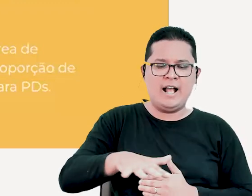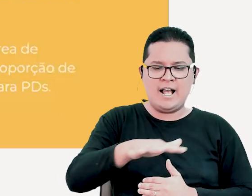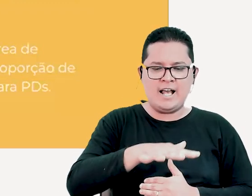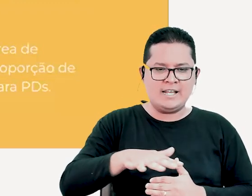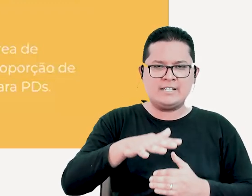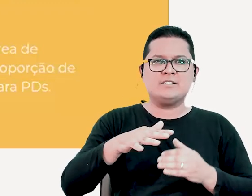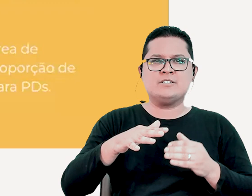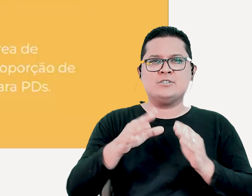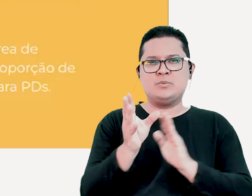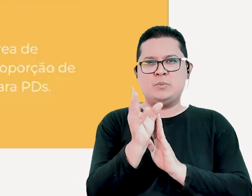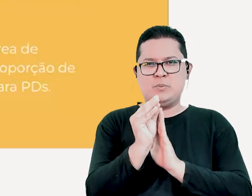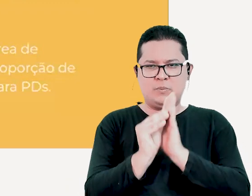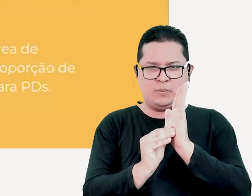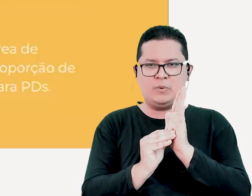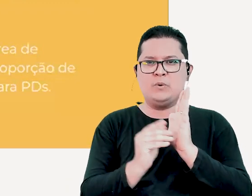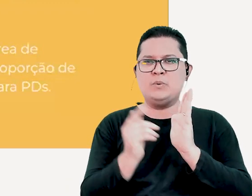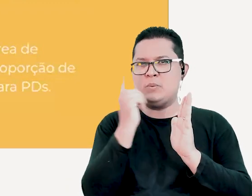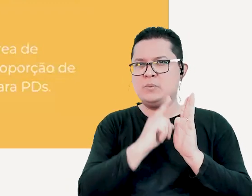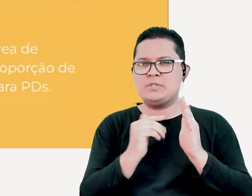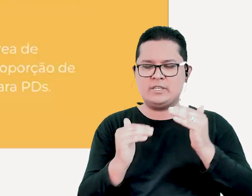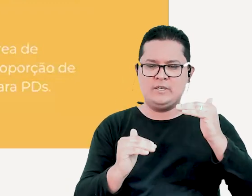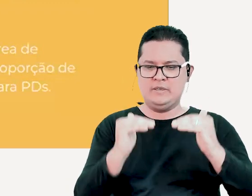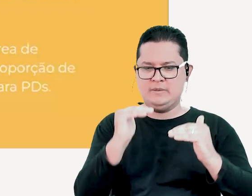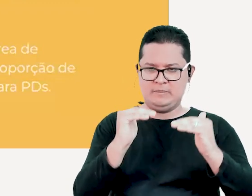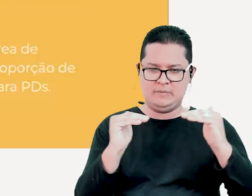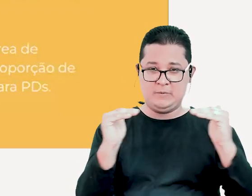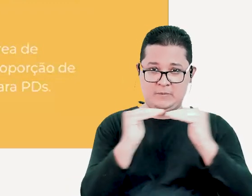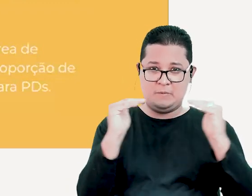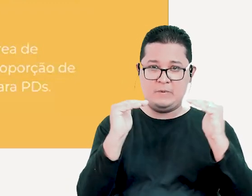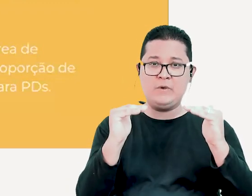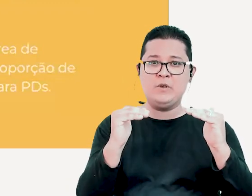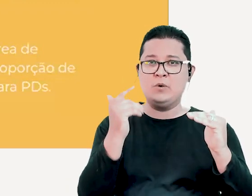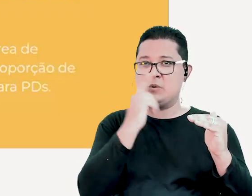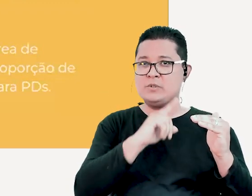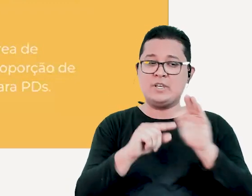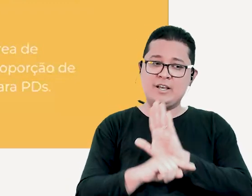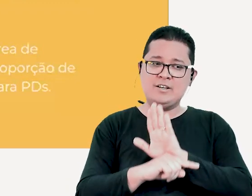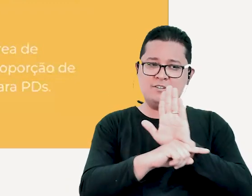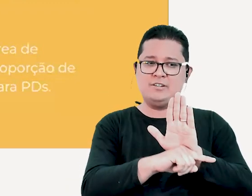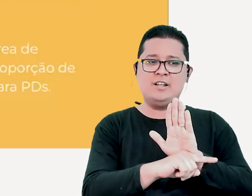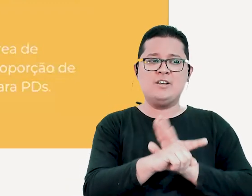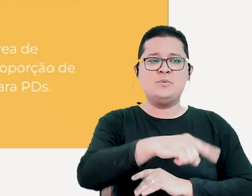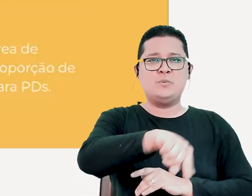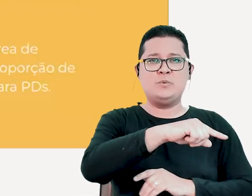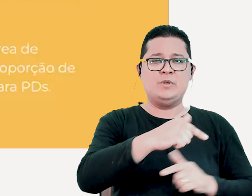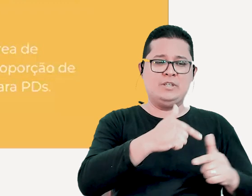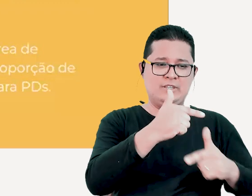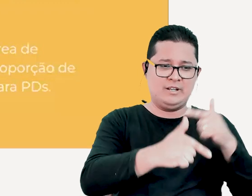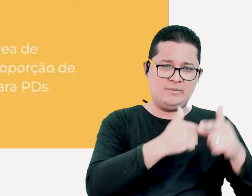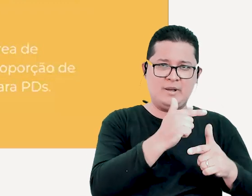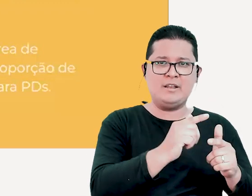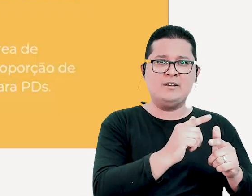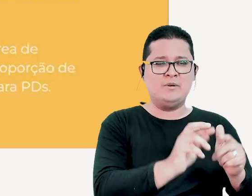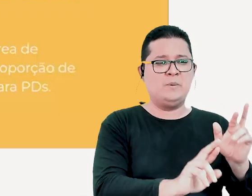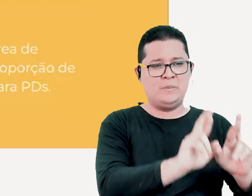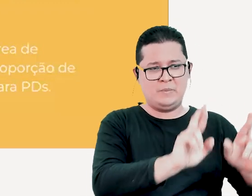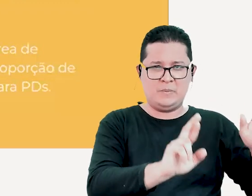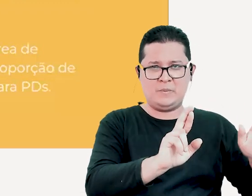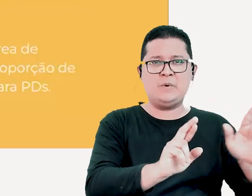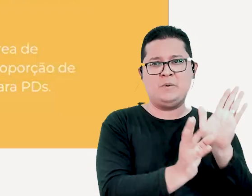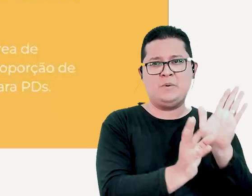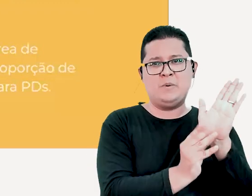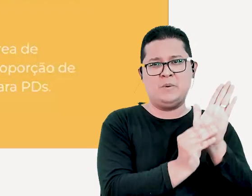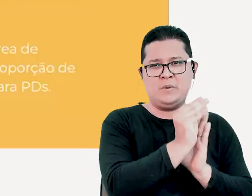gente escalar essa área de conteúdo para ajudar os contents e também os times que não possuem um